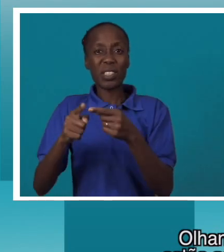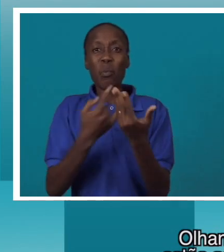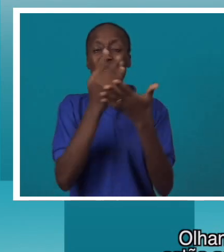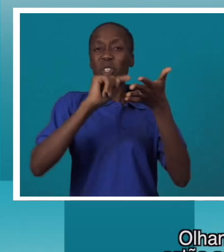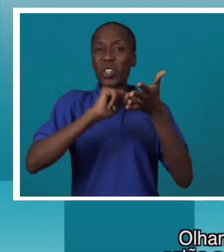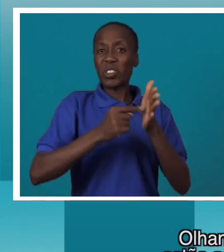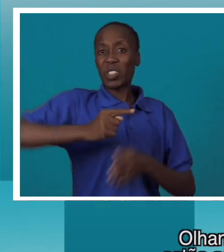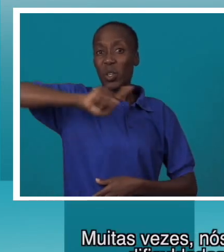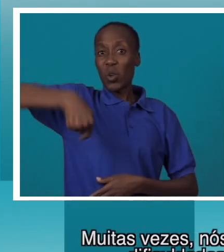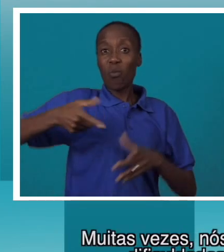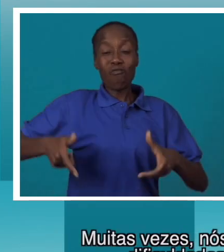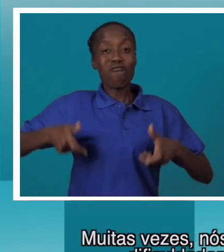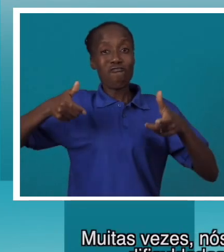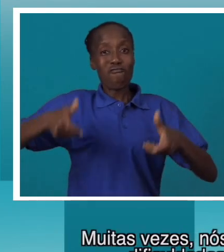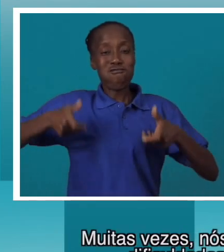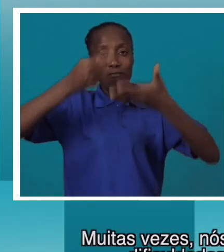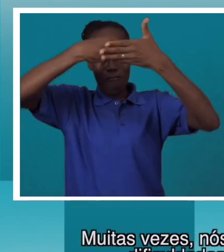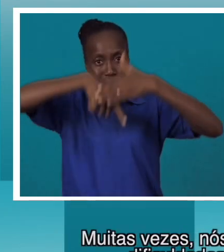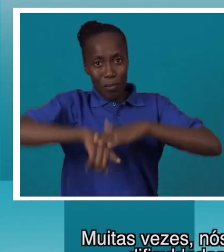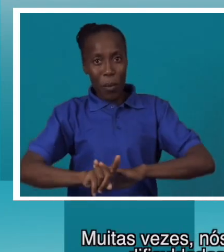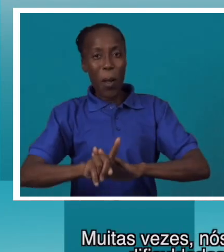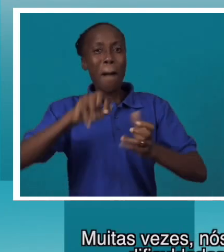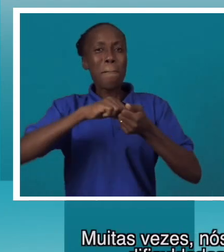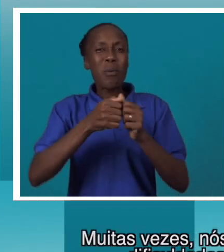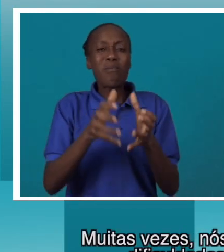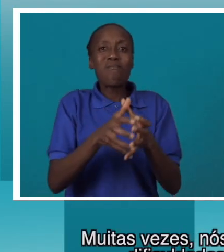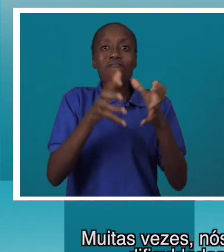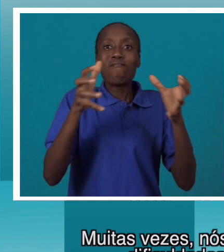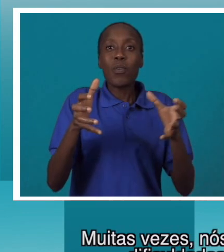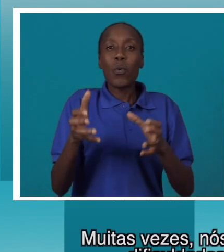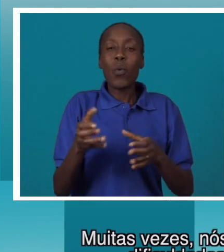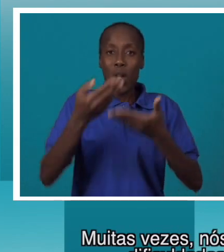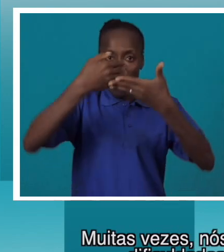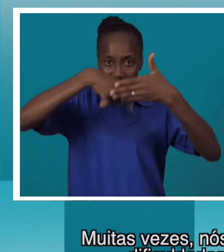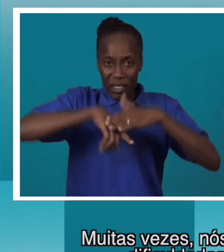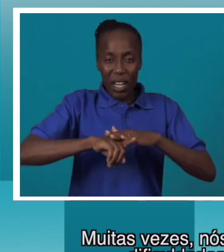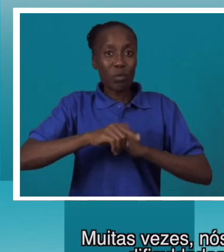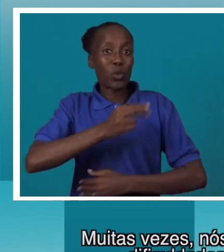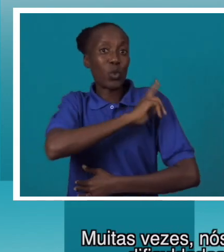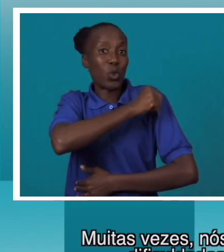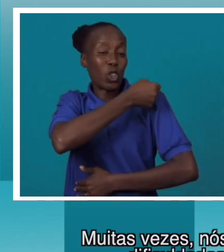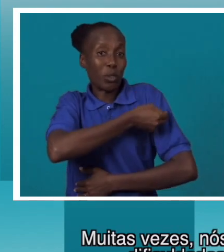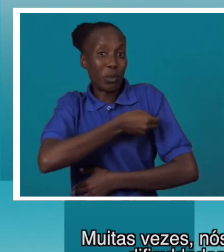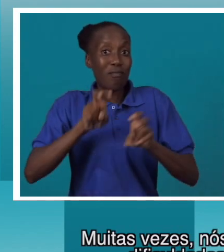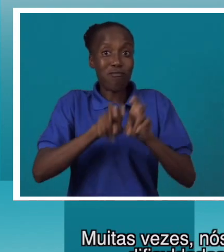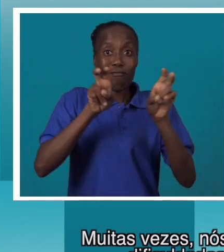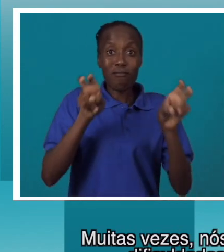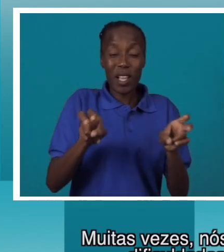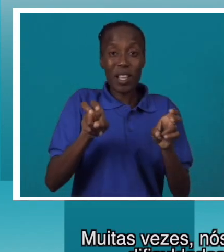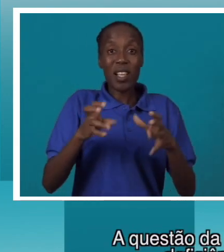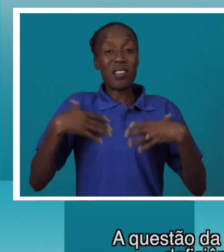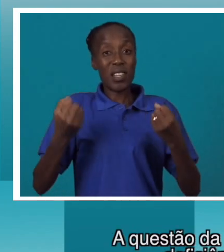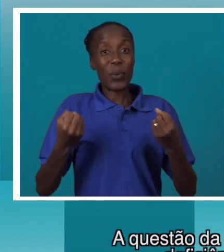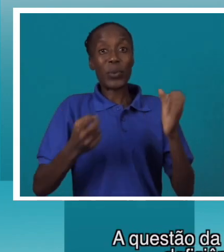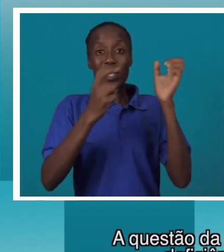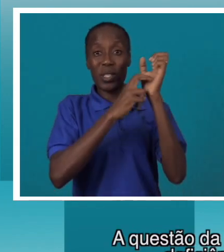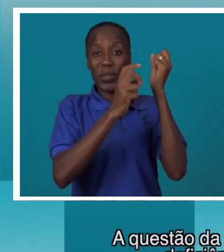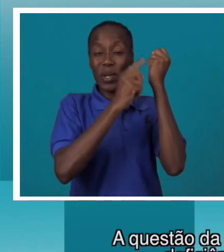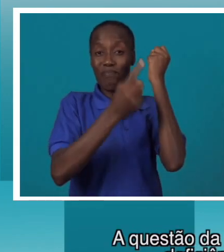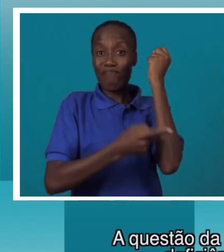diversidade muitas vezes nós com cadeiras de roda temos muitos problemas quando vamos às maternidades a saúde